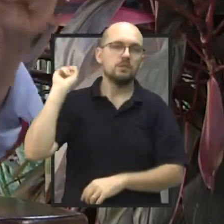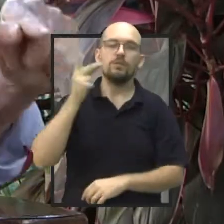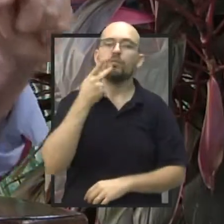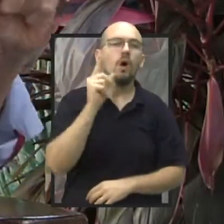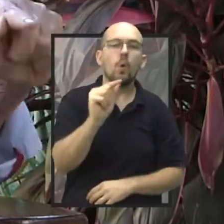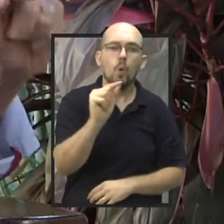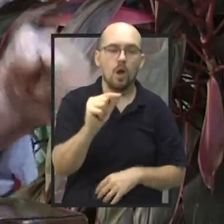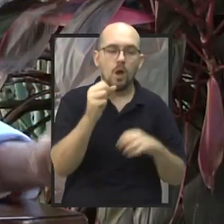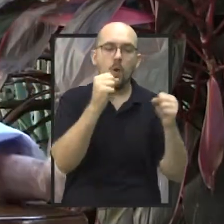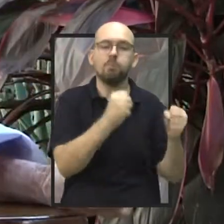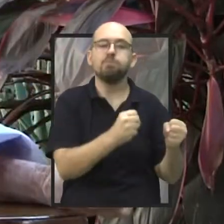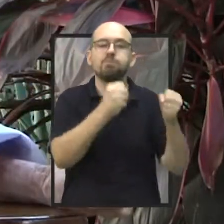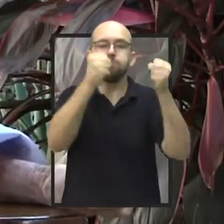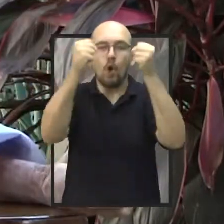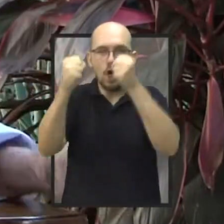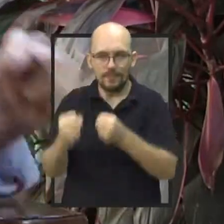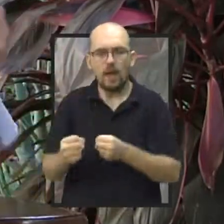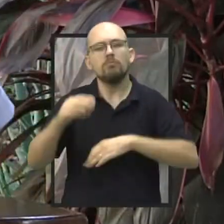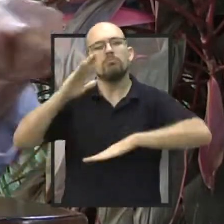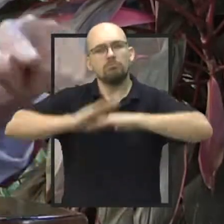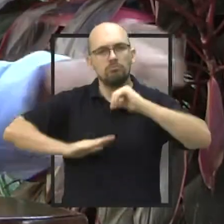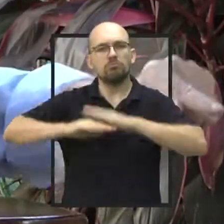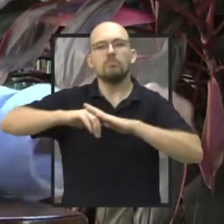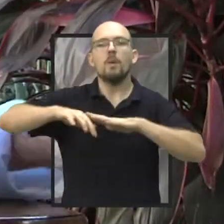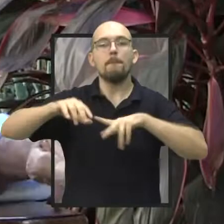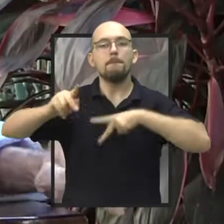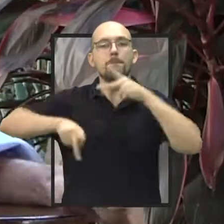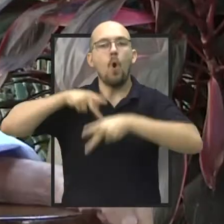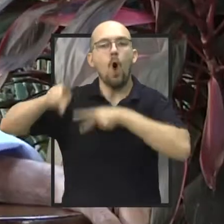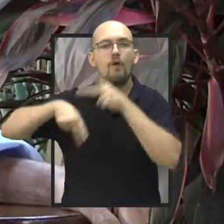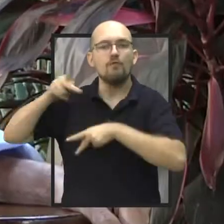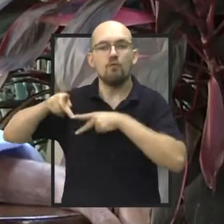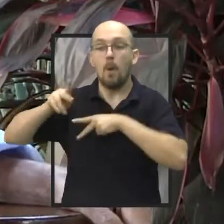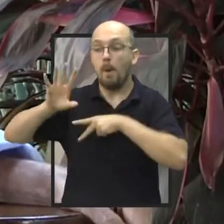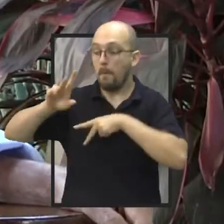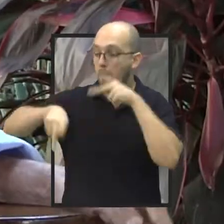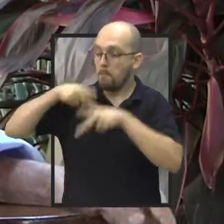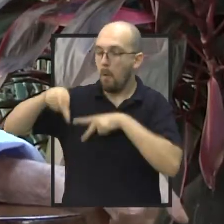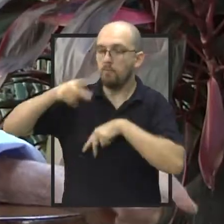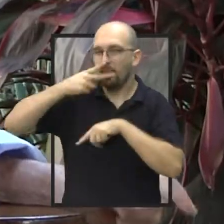todo poder emana do povo, só que proibia do povo